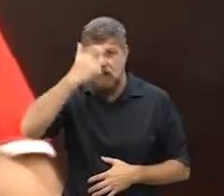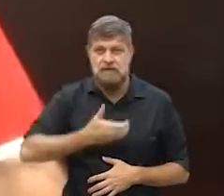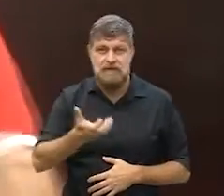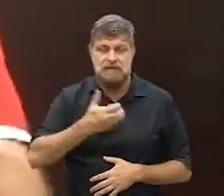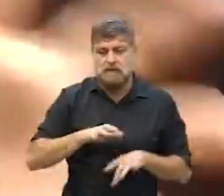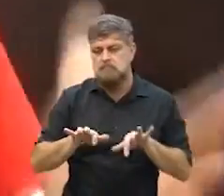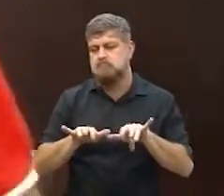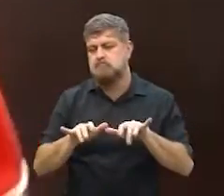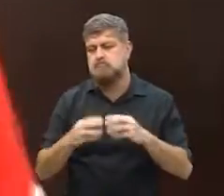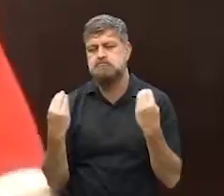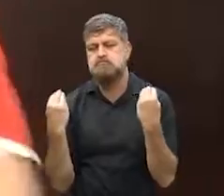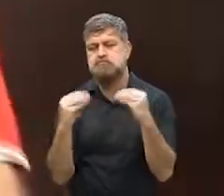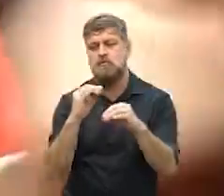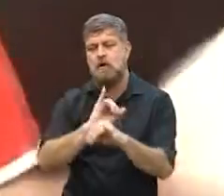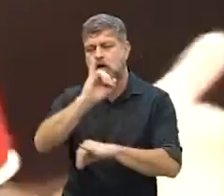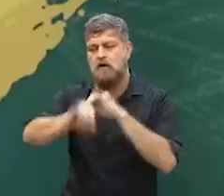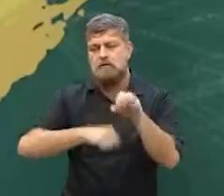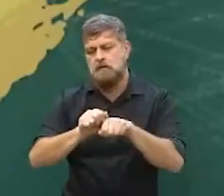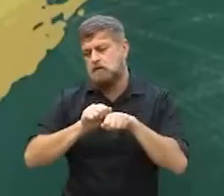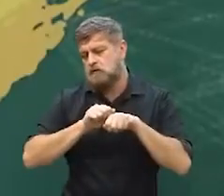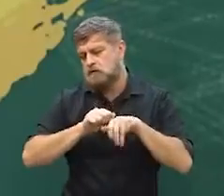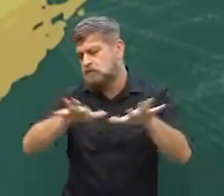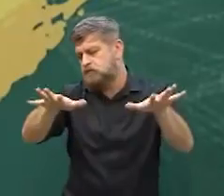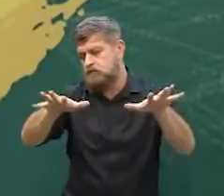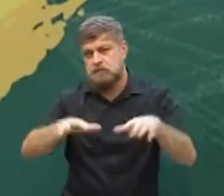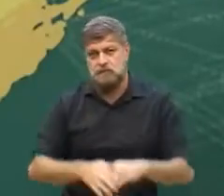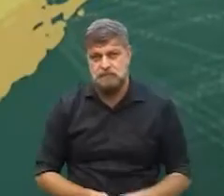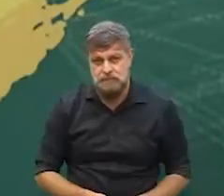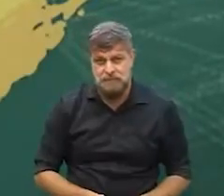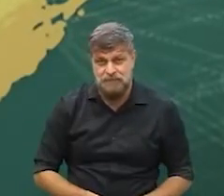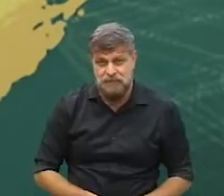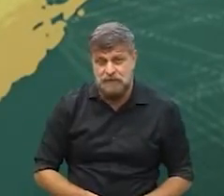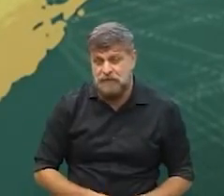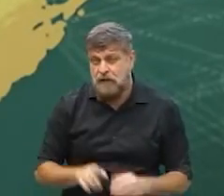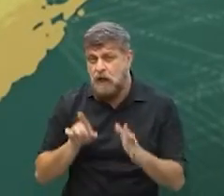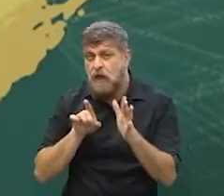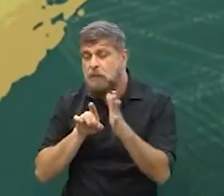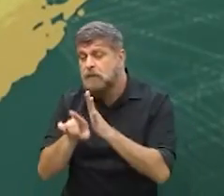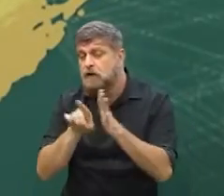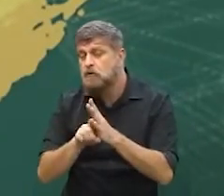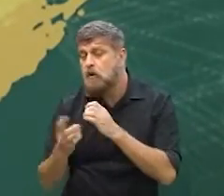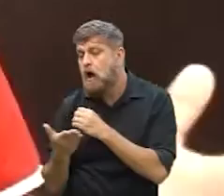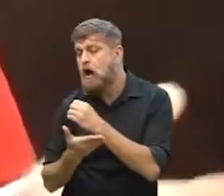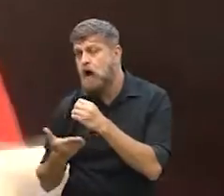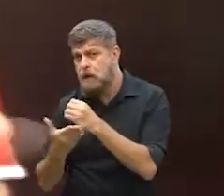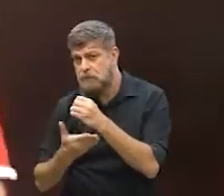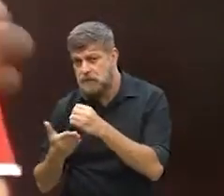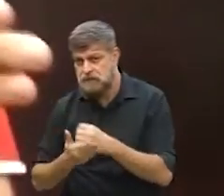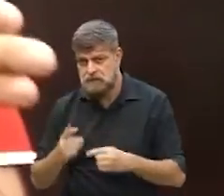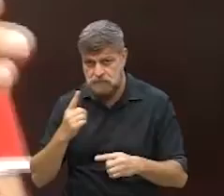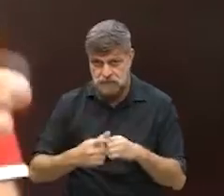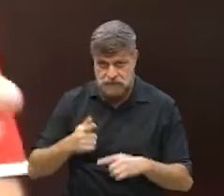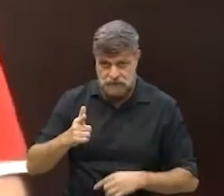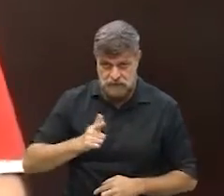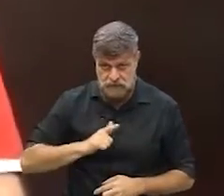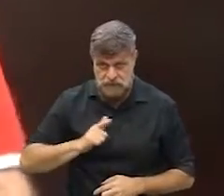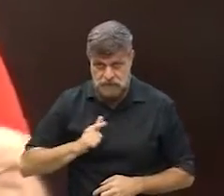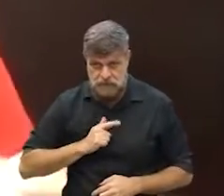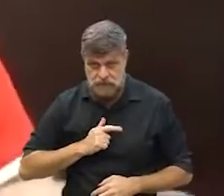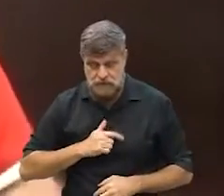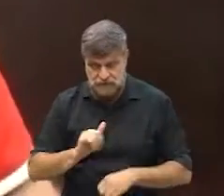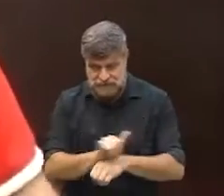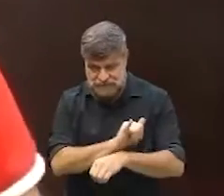se eu quiser, eu escrevo qualquer coisa na internet, ela vai estar lá. Sem dúvida. Mas agora, qual é a base disso? É por isso que há